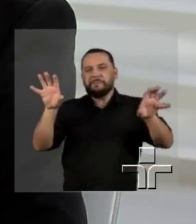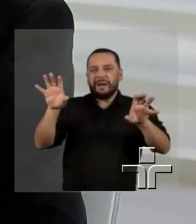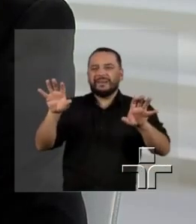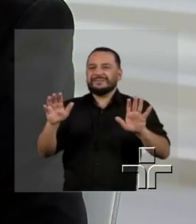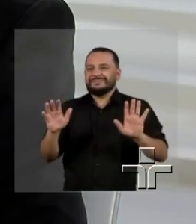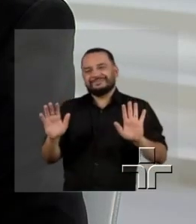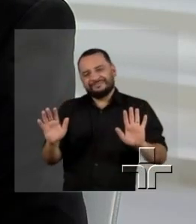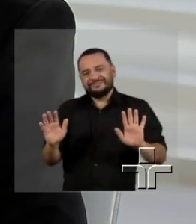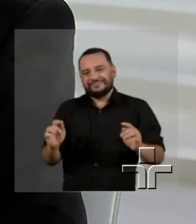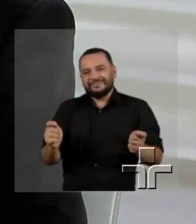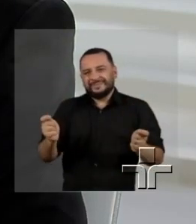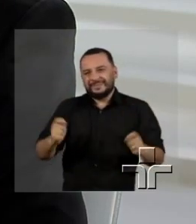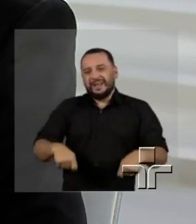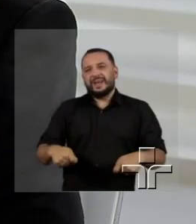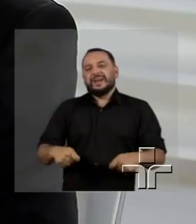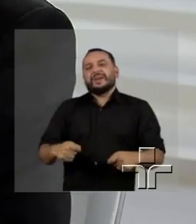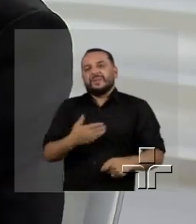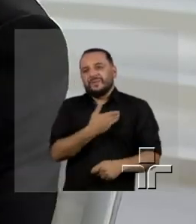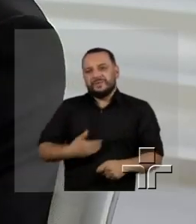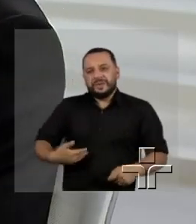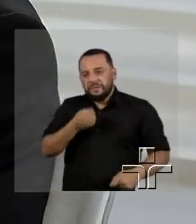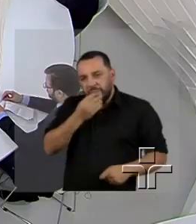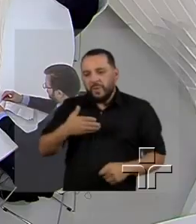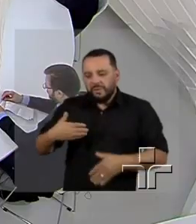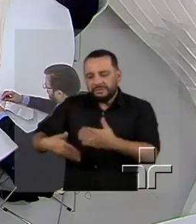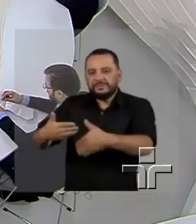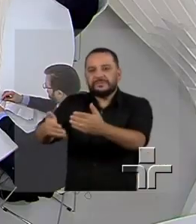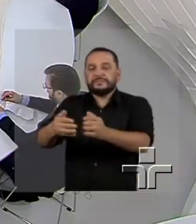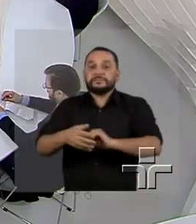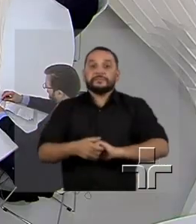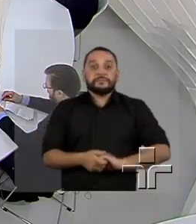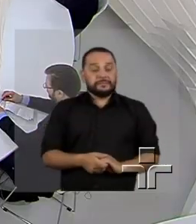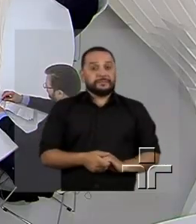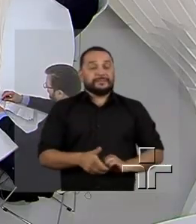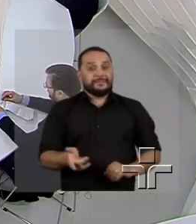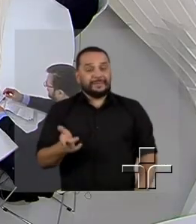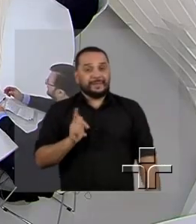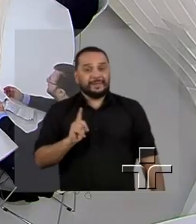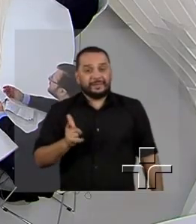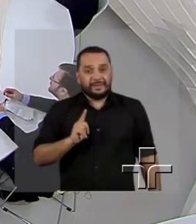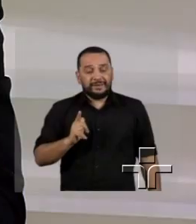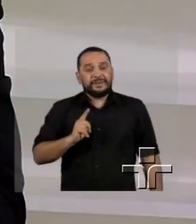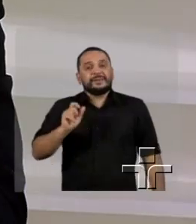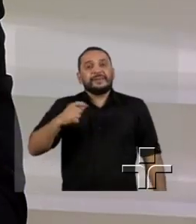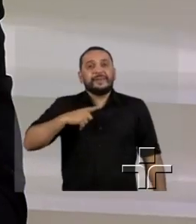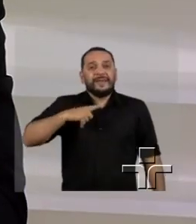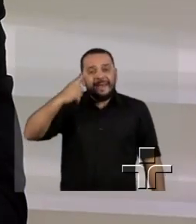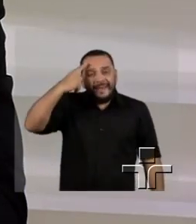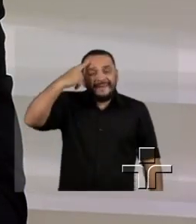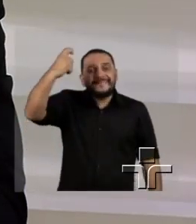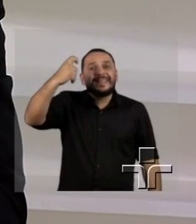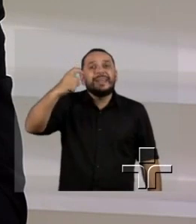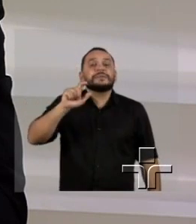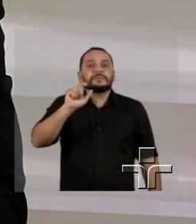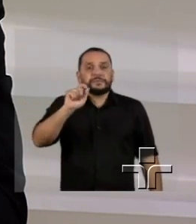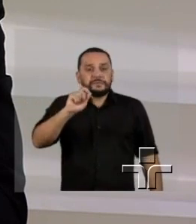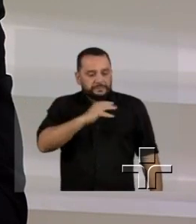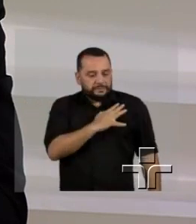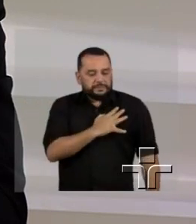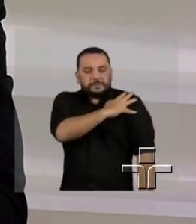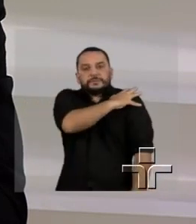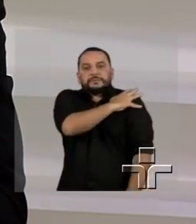né? Não, para mim eu não tenho essa sensação de dificuldade, não. Você tem pessoas mais fáceis, pessoas mais